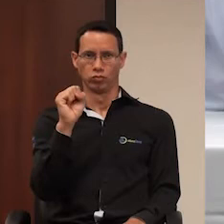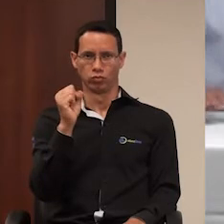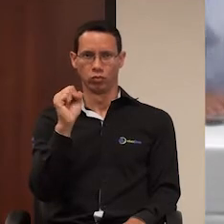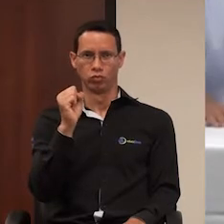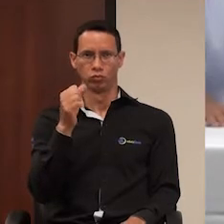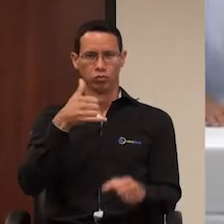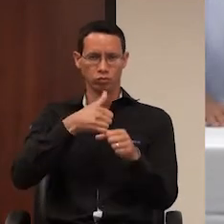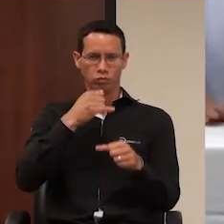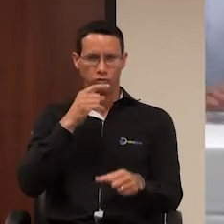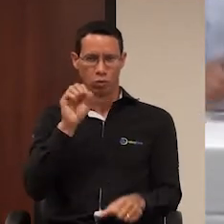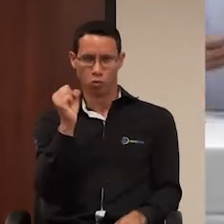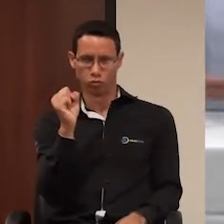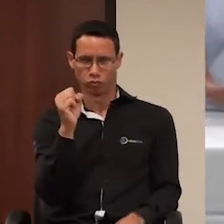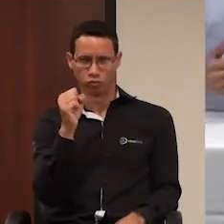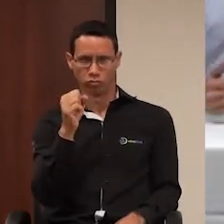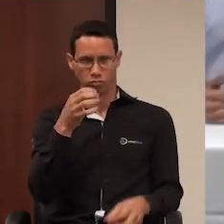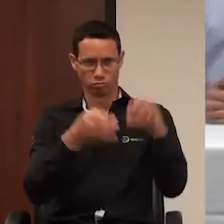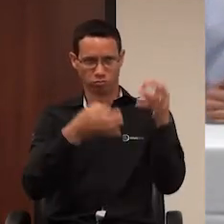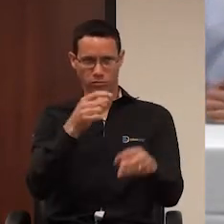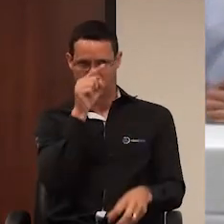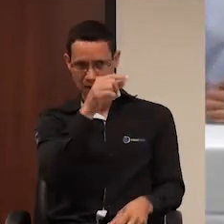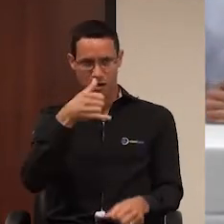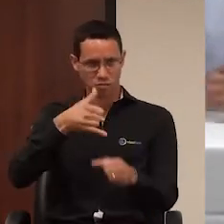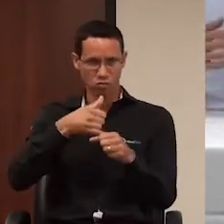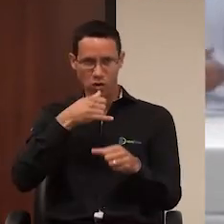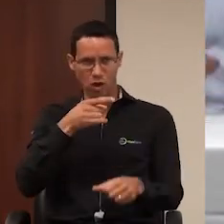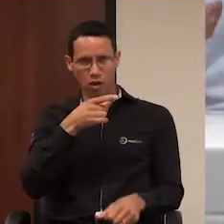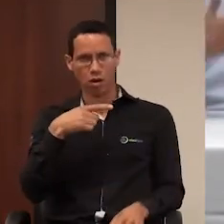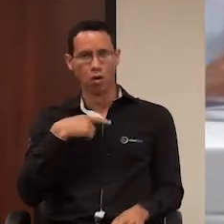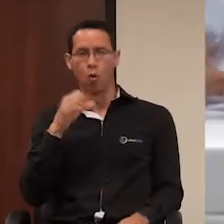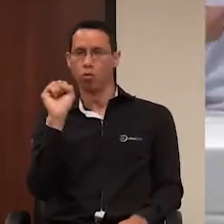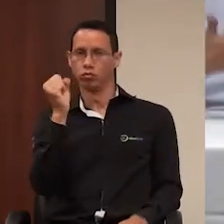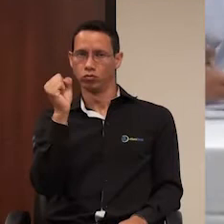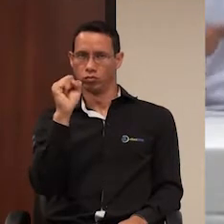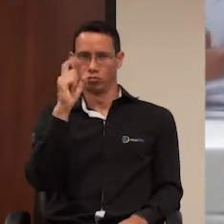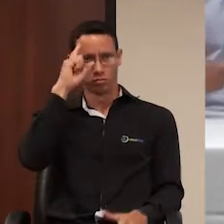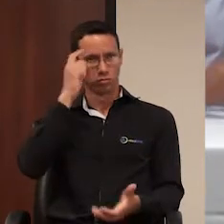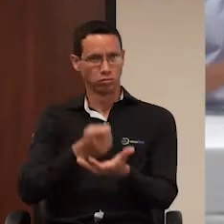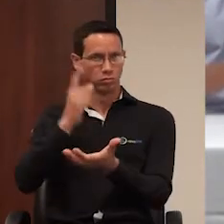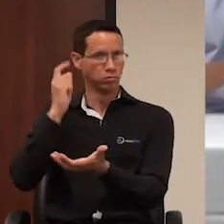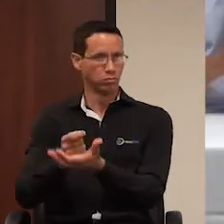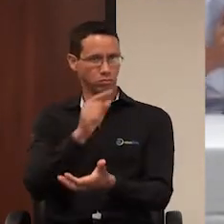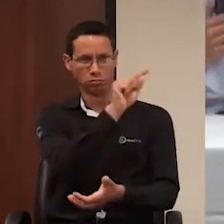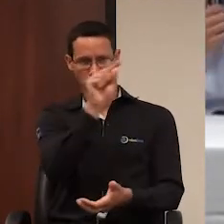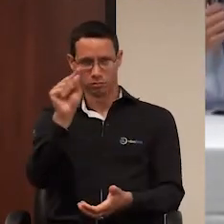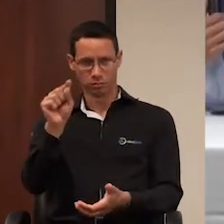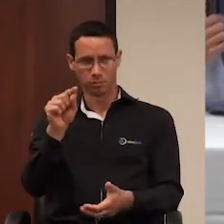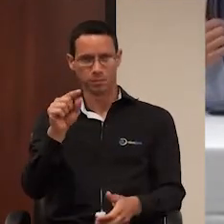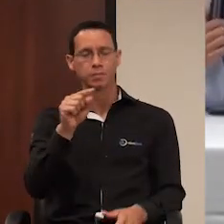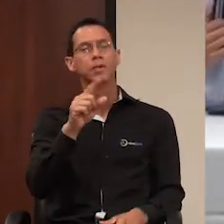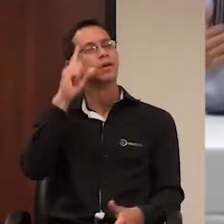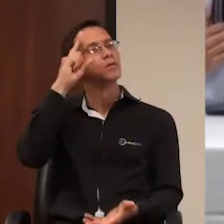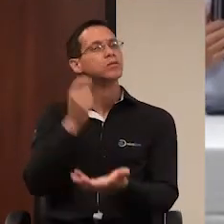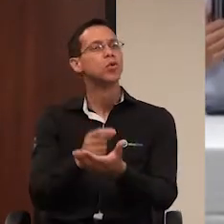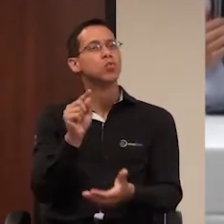e processo de curatela. E essas 8 são todas no sentido de garantir a existência desse